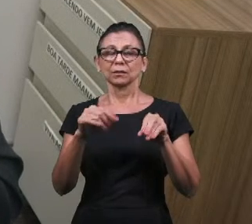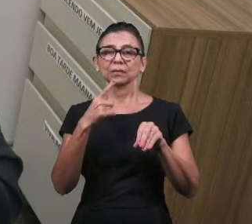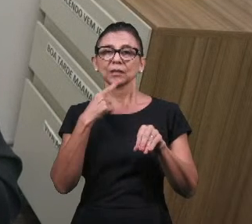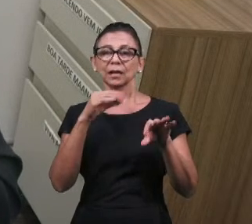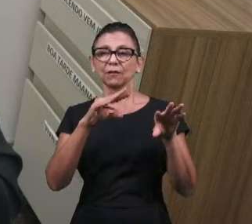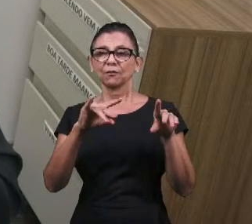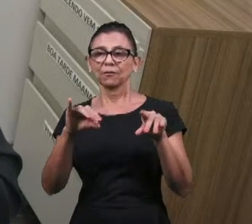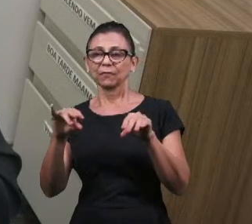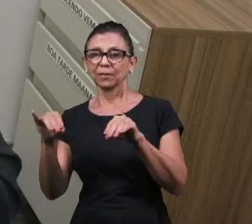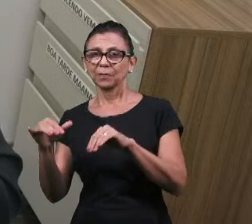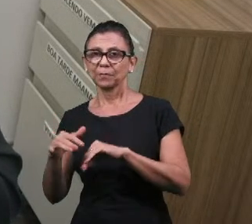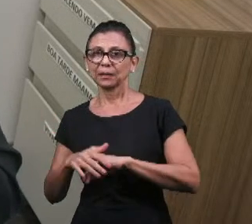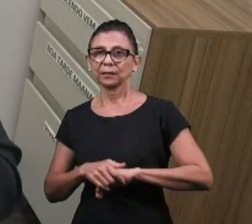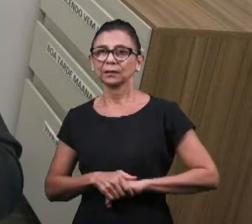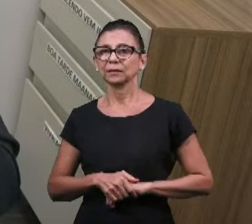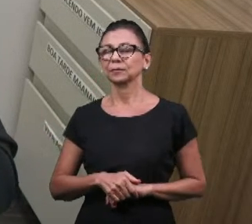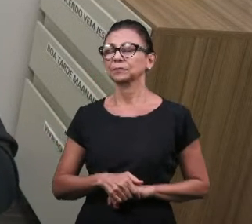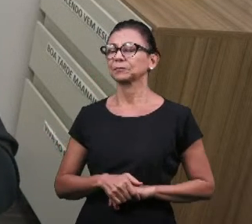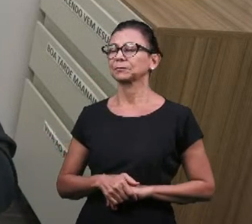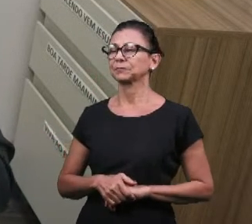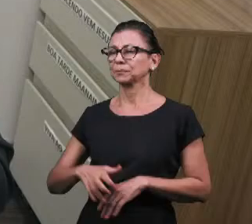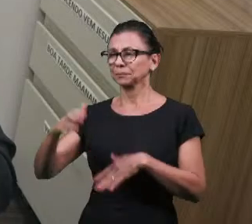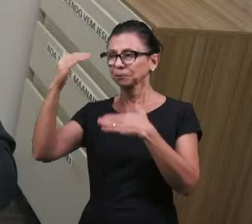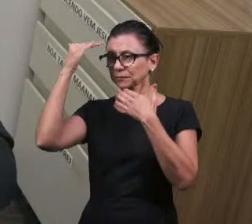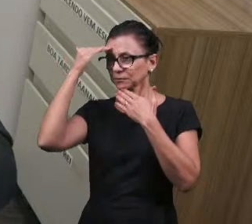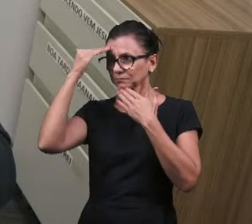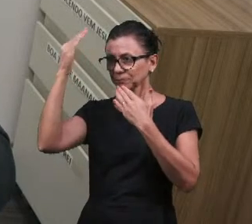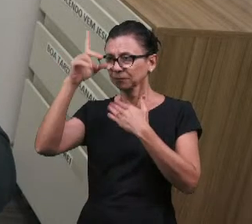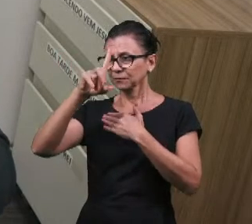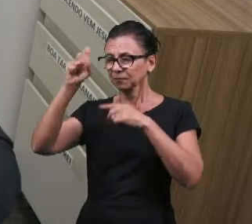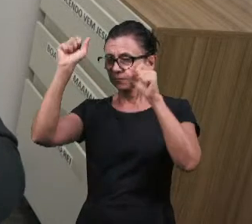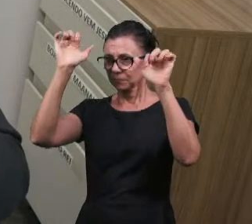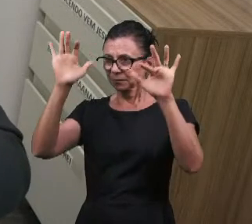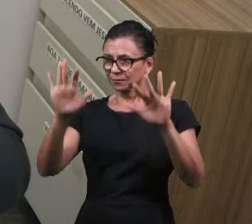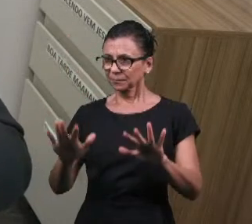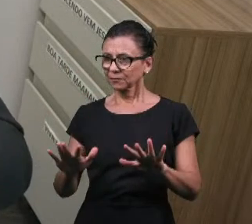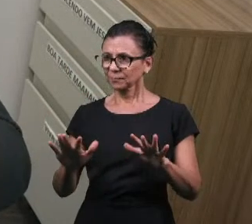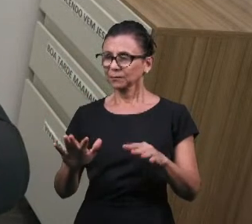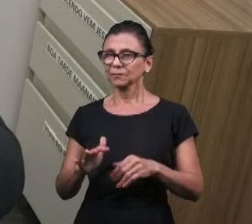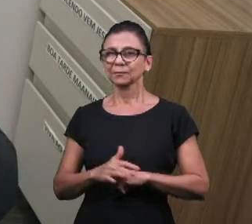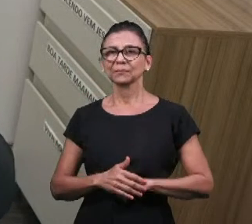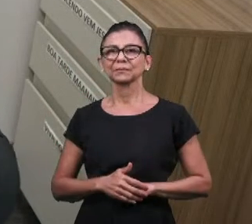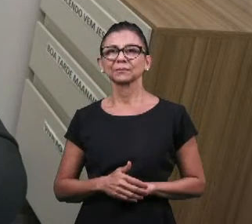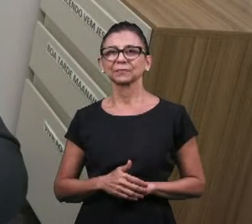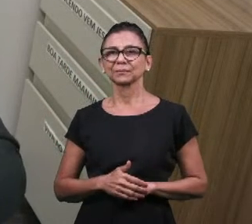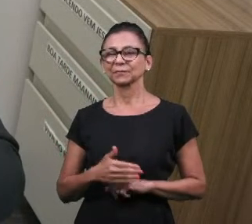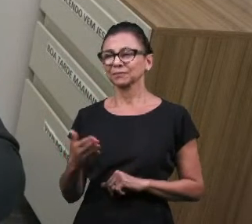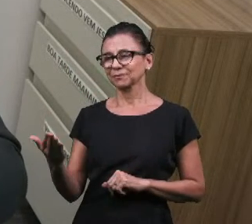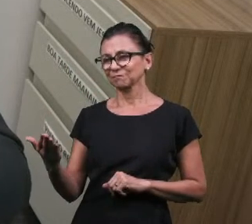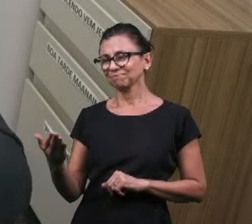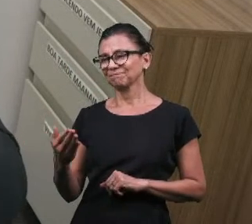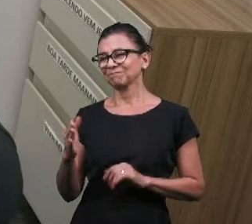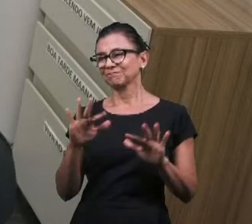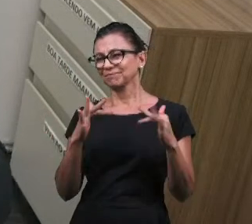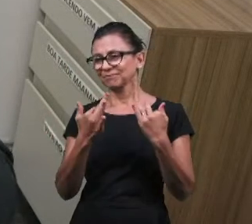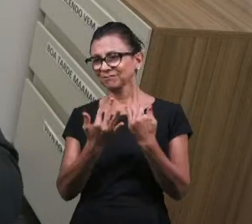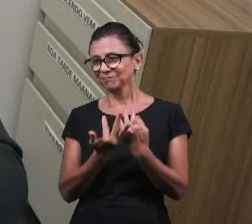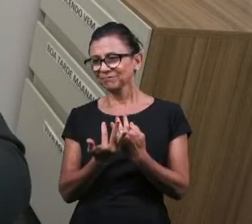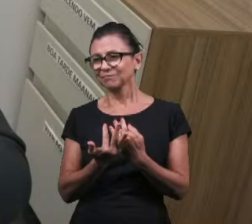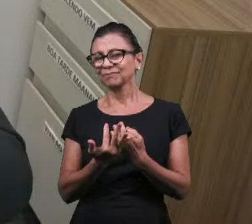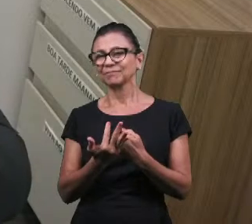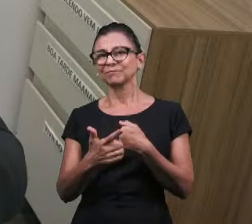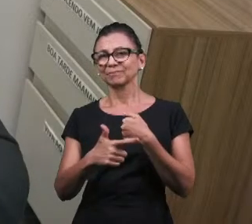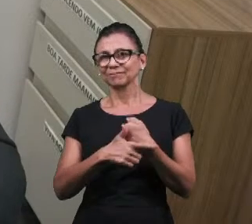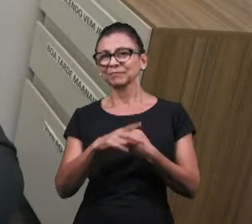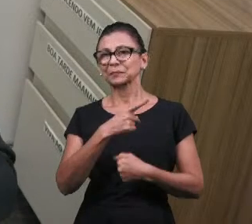Pastor, mais uma vez, muito obrigado, que Deus continue abençoando o seu ministério, a sua família, o pastor que também é